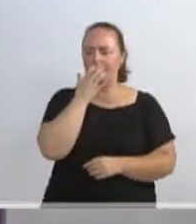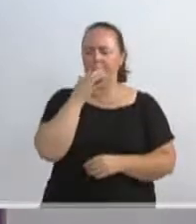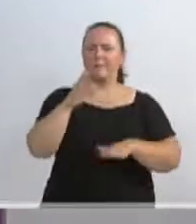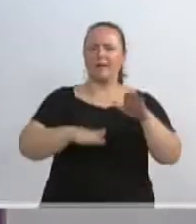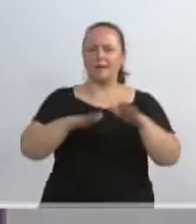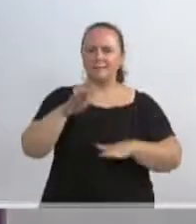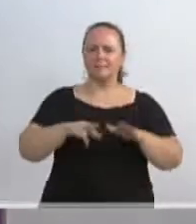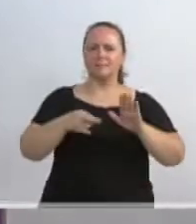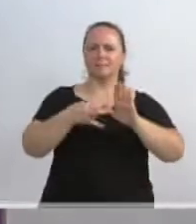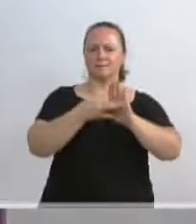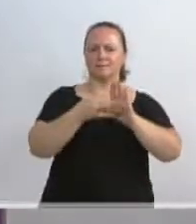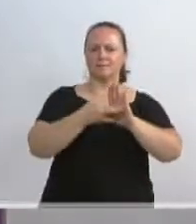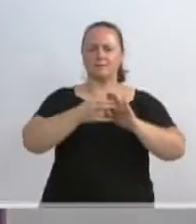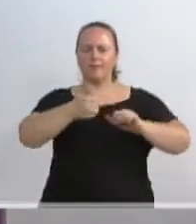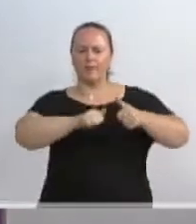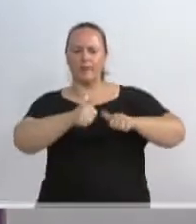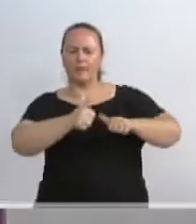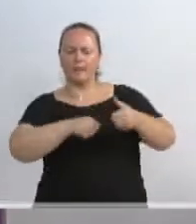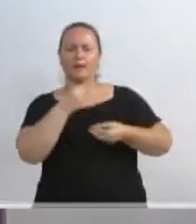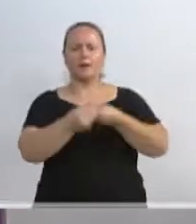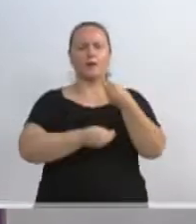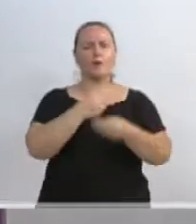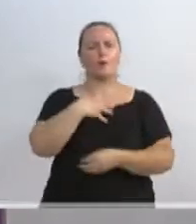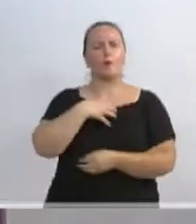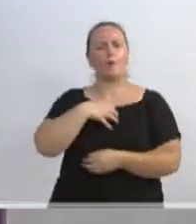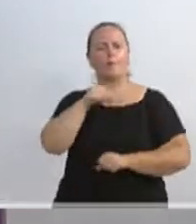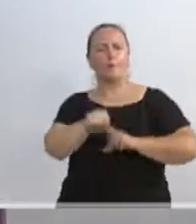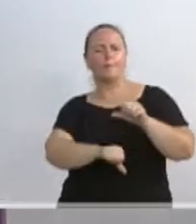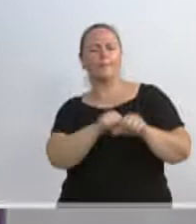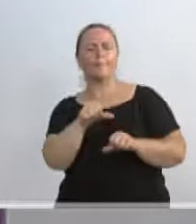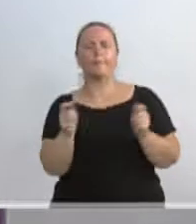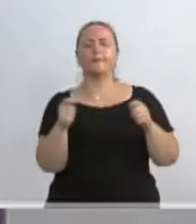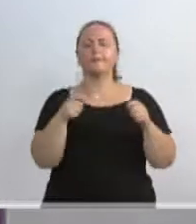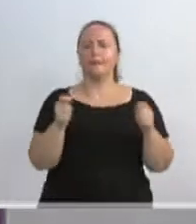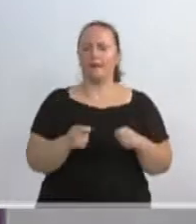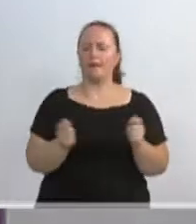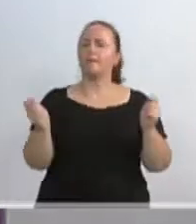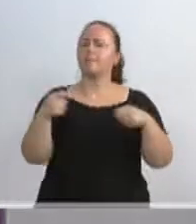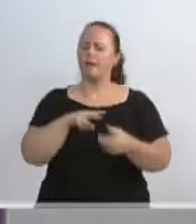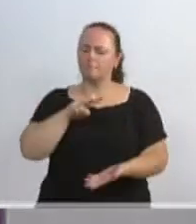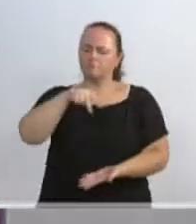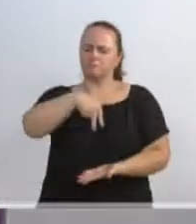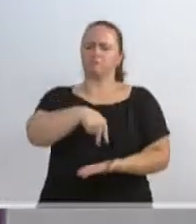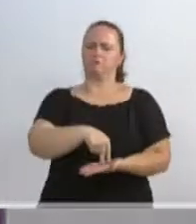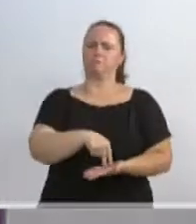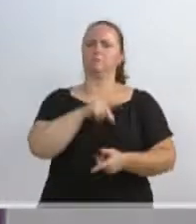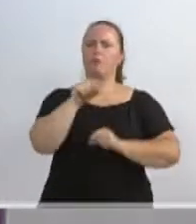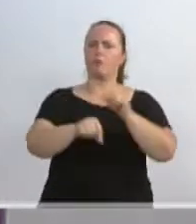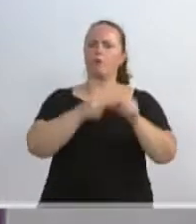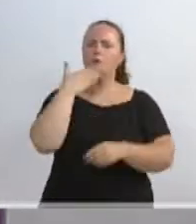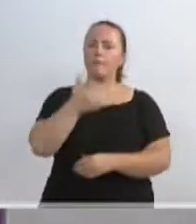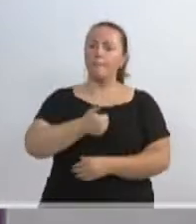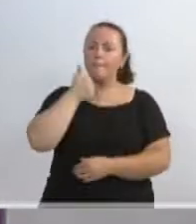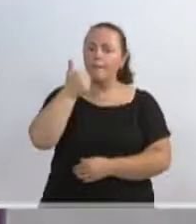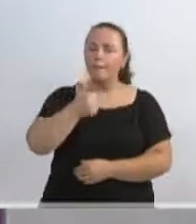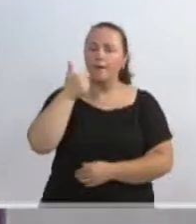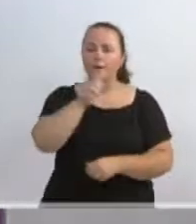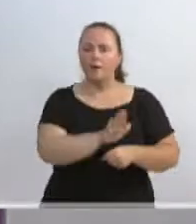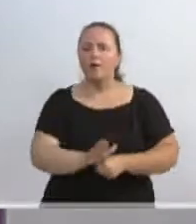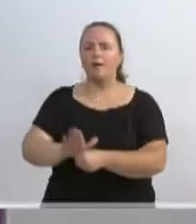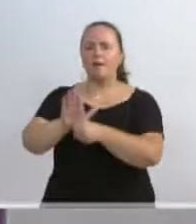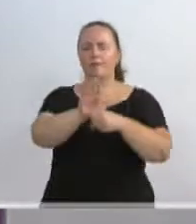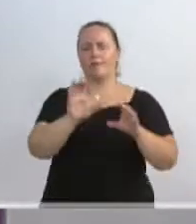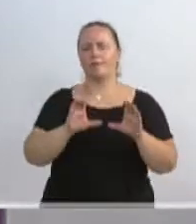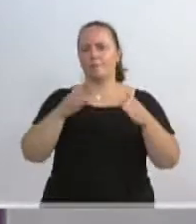regimento interno e analisando a forma de poder mudar para que nós tenhamos condições de estar fazendo o melhor para com nossa comunidade